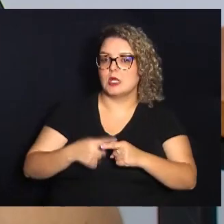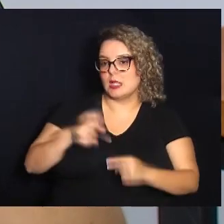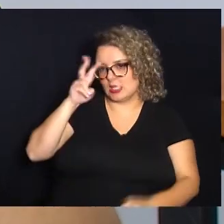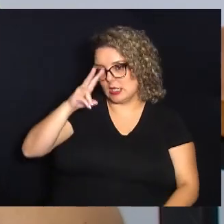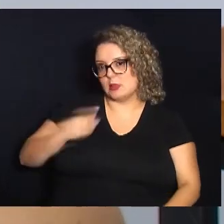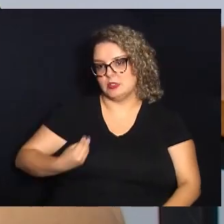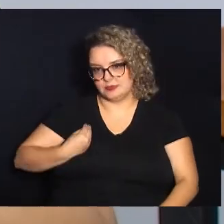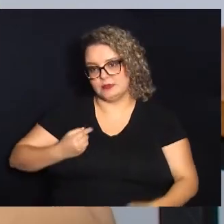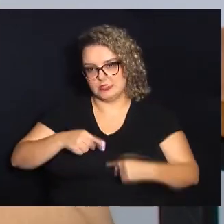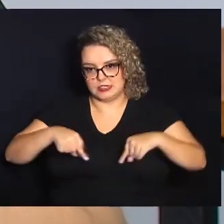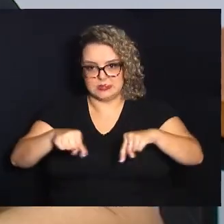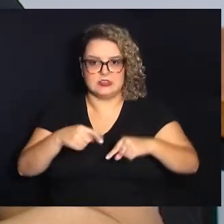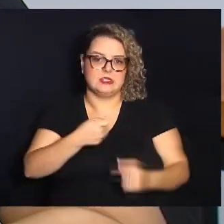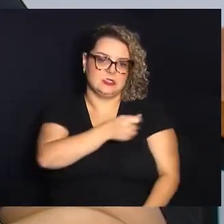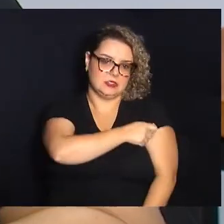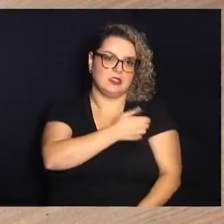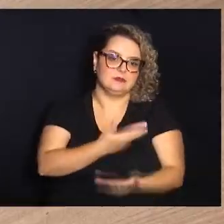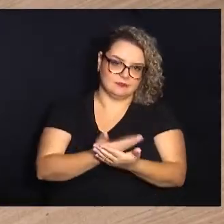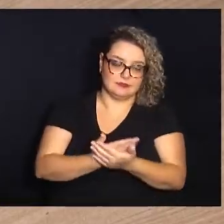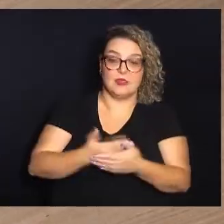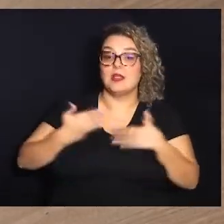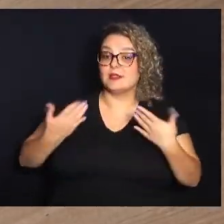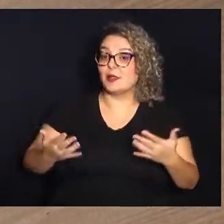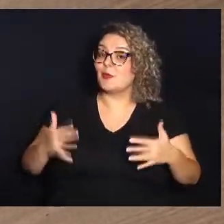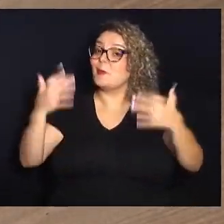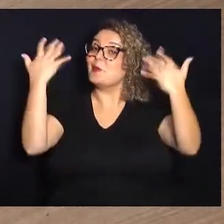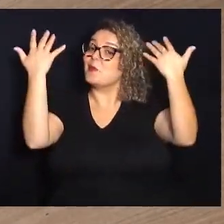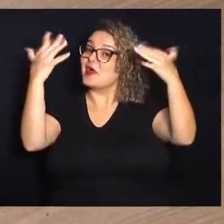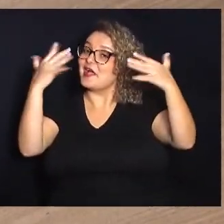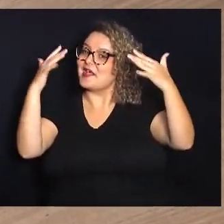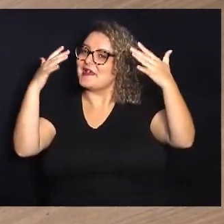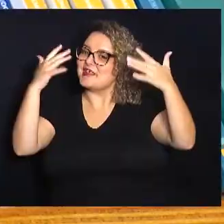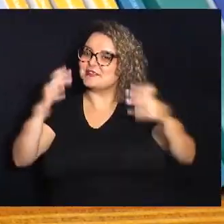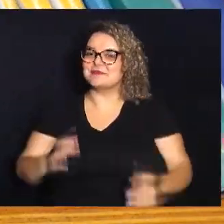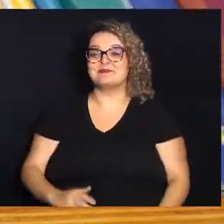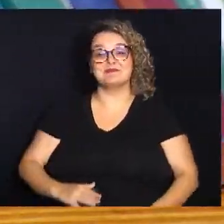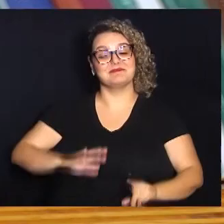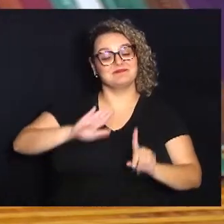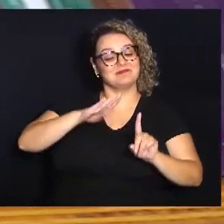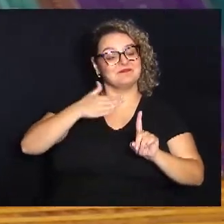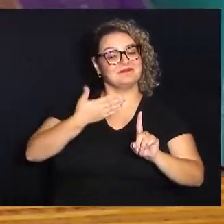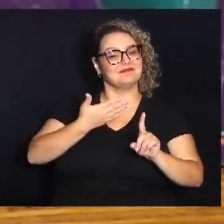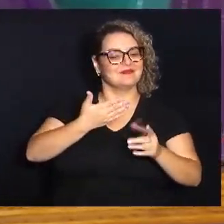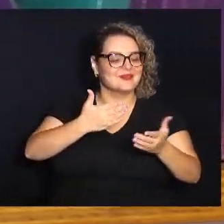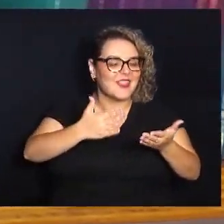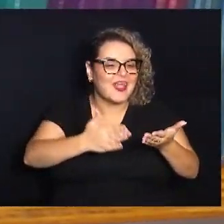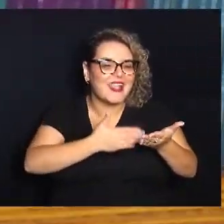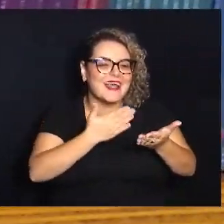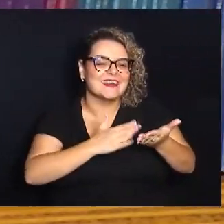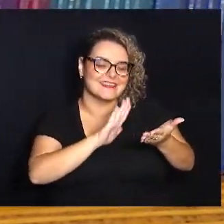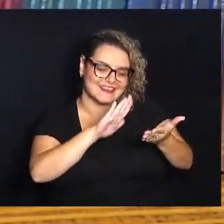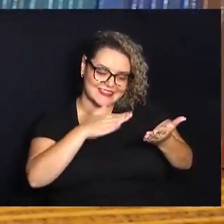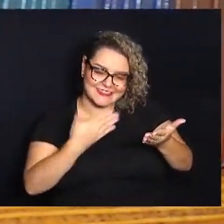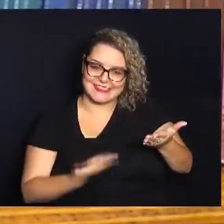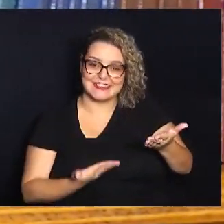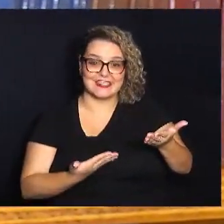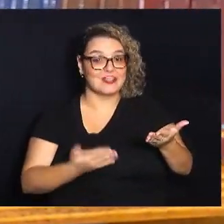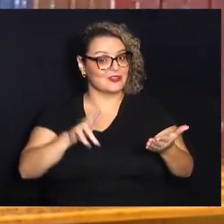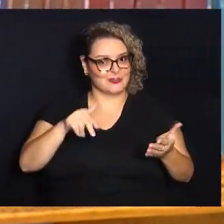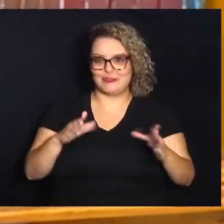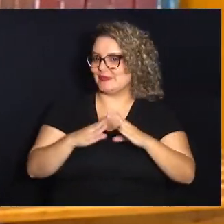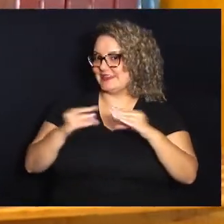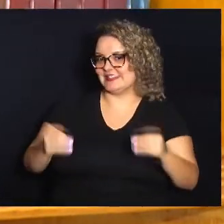você lembra da vivência de sala de aula, né? Então, parabéns ao homenageado, que não deverá sair de cena